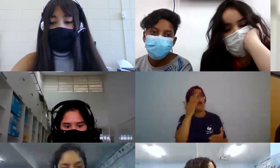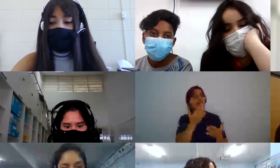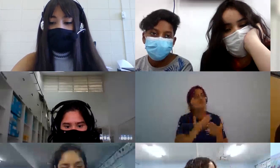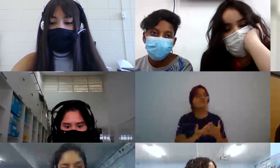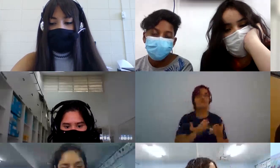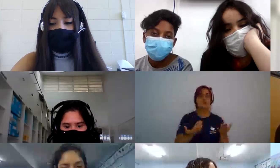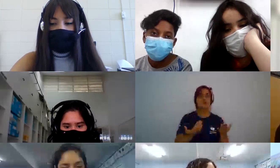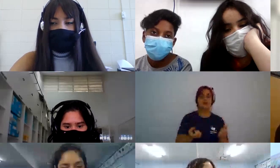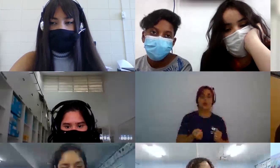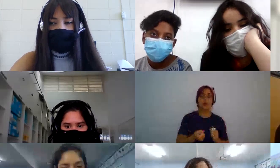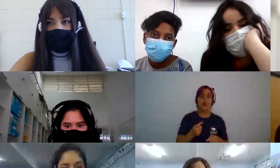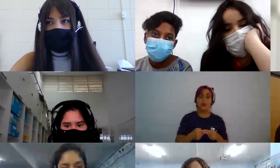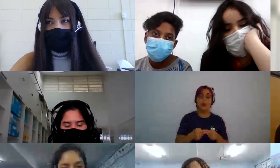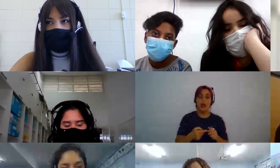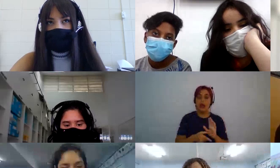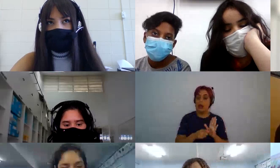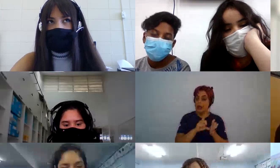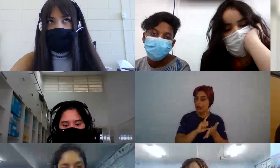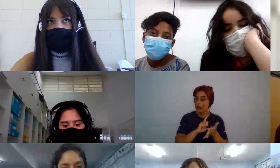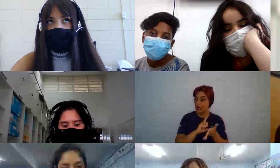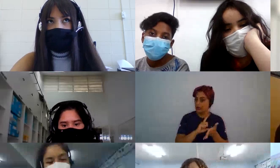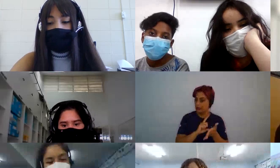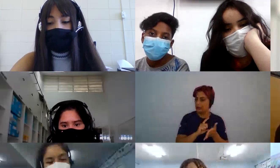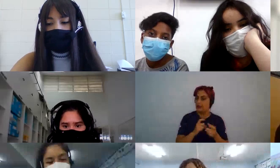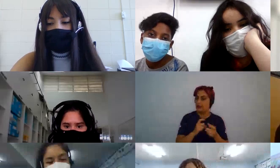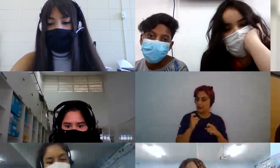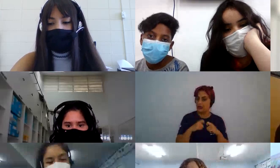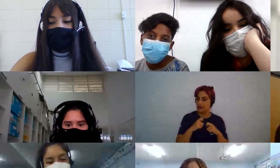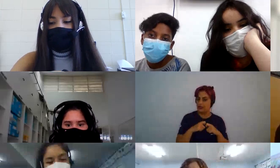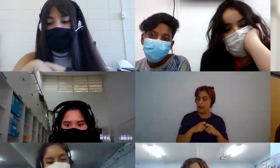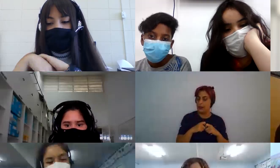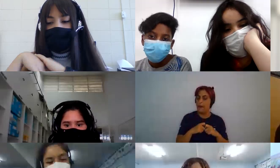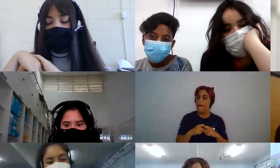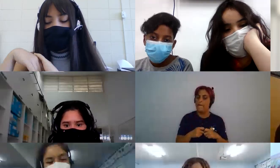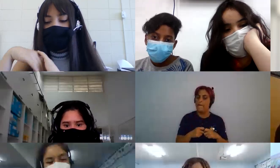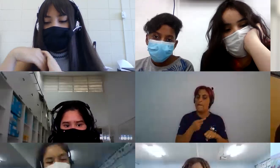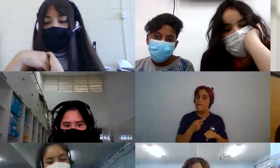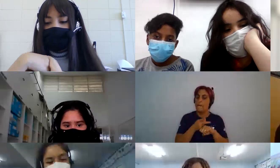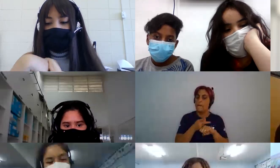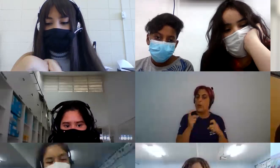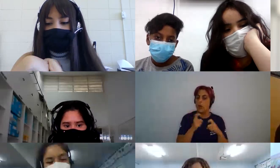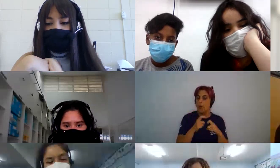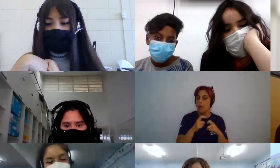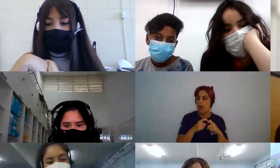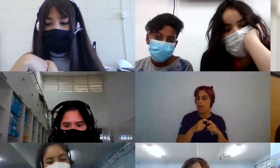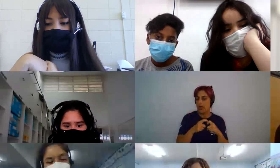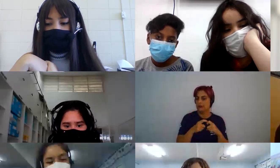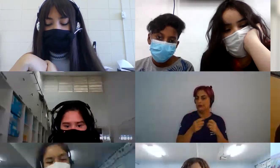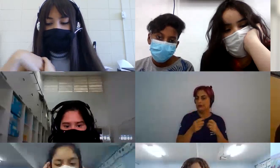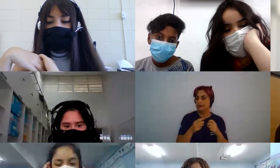pra ela, antes de ter qualquer relação, ela, tipo, procurar um médico pra se prevenir.